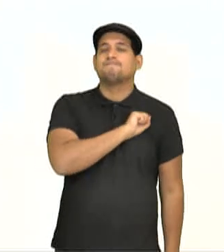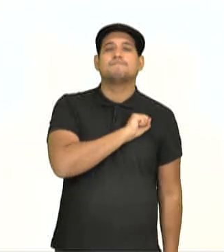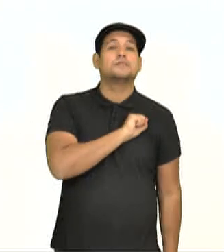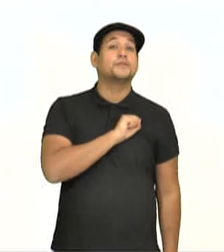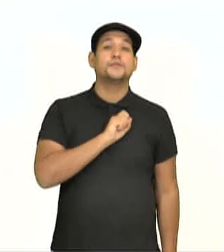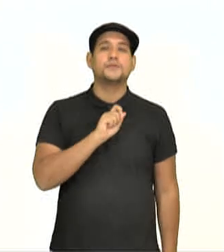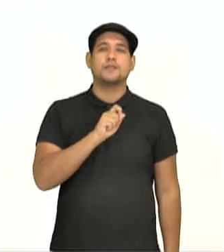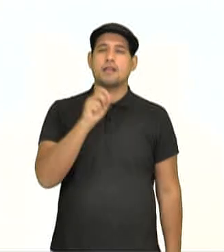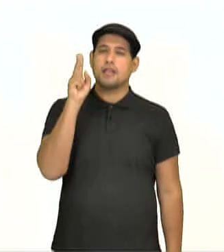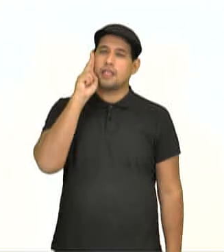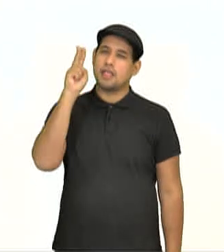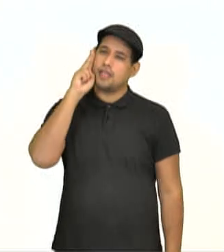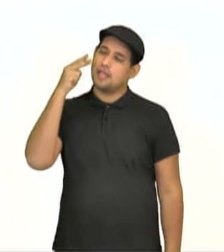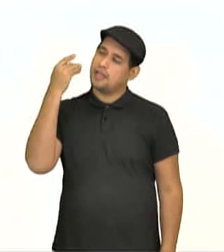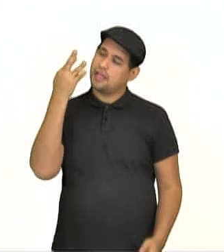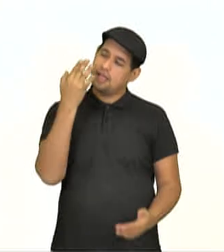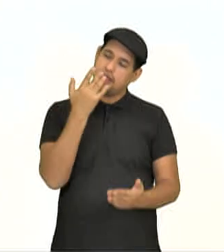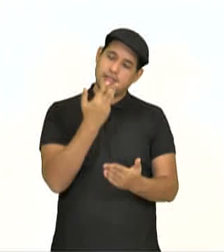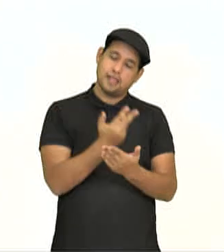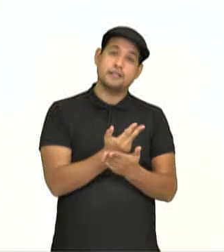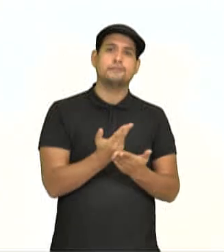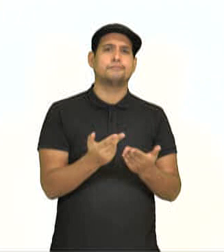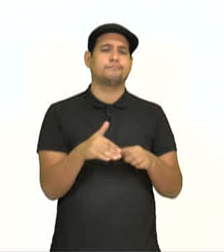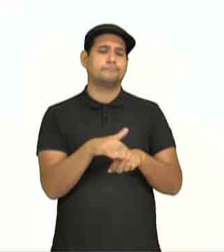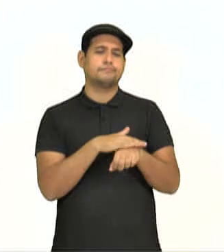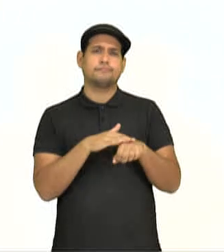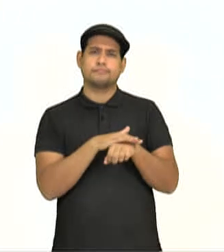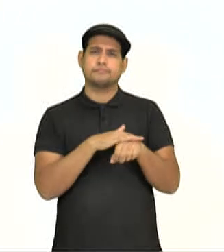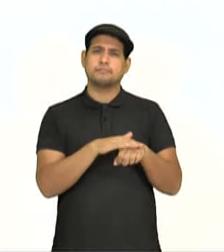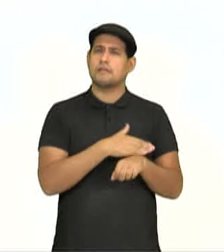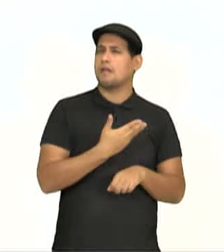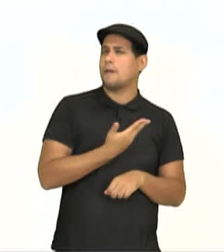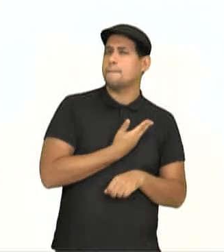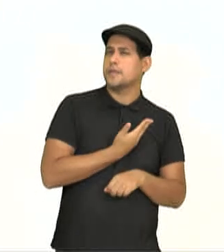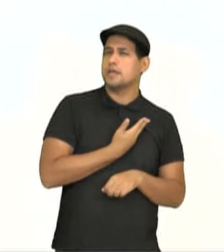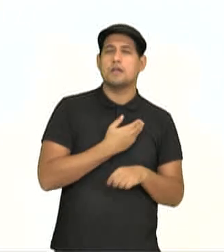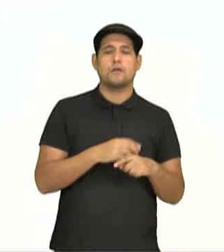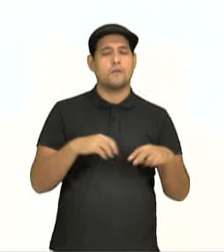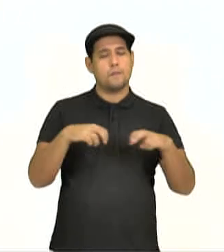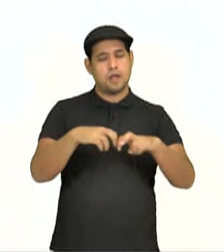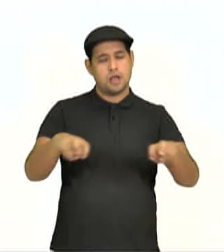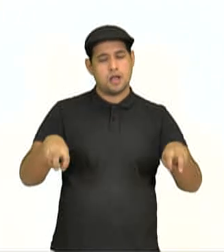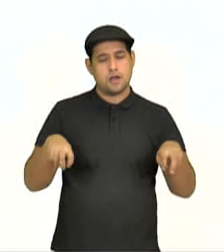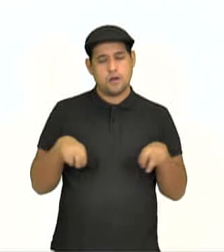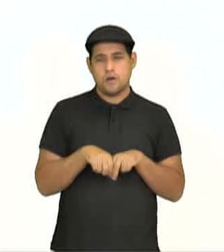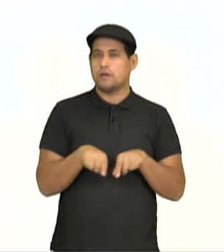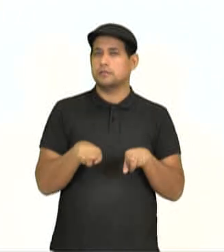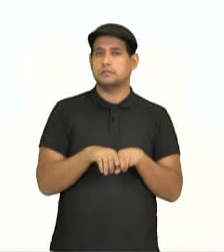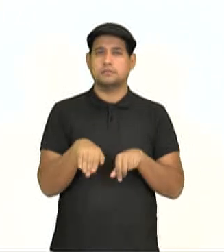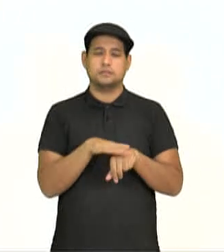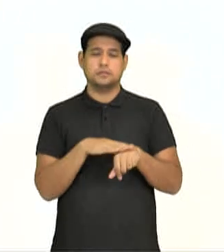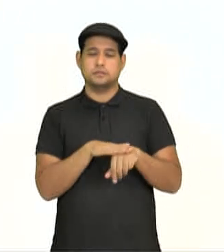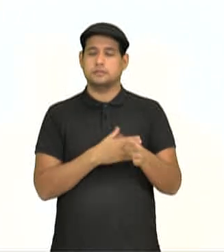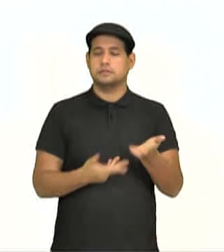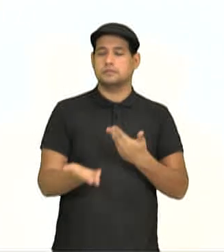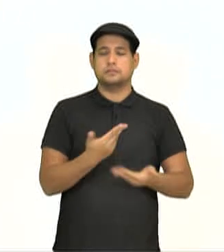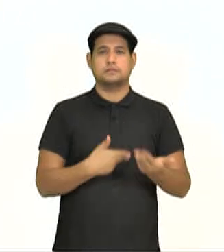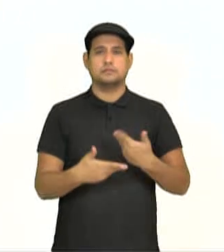contar histórias. Então, numa conversa entre amigos, numa roda ali, né? Uma